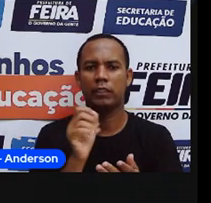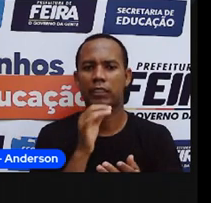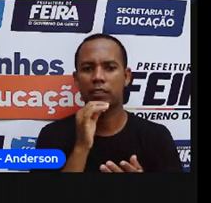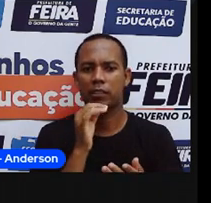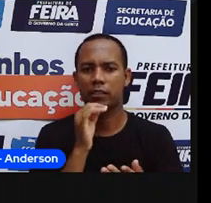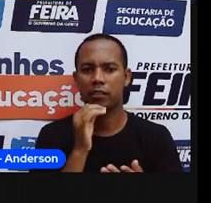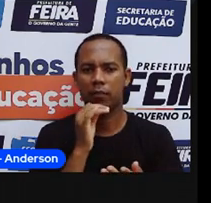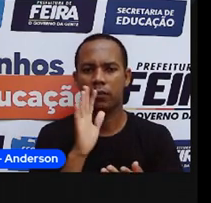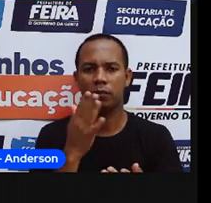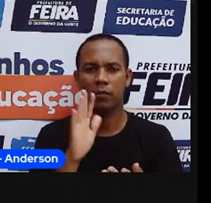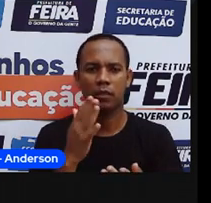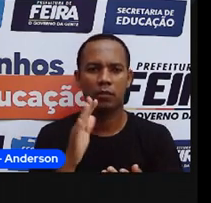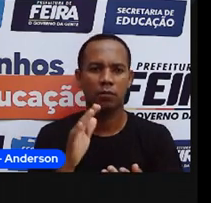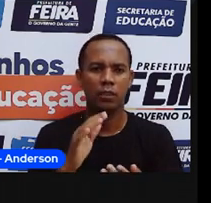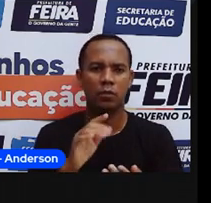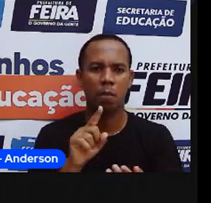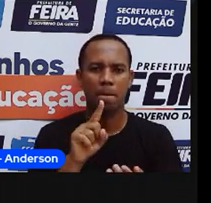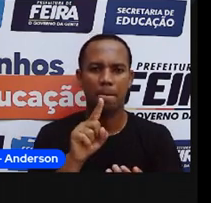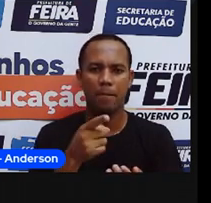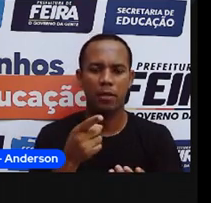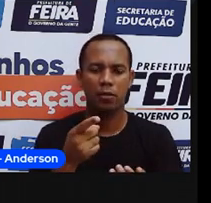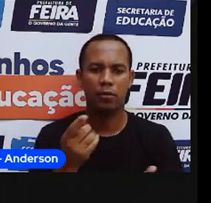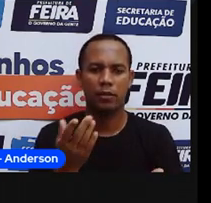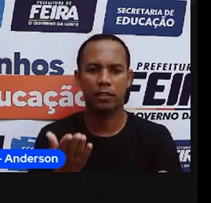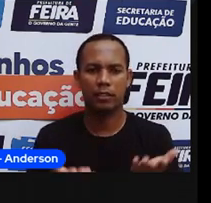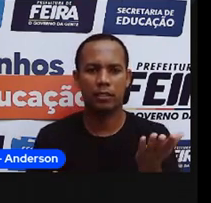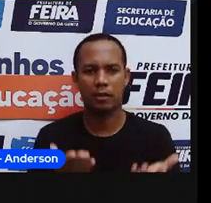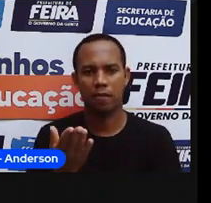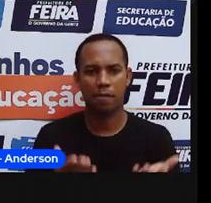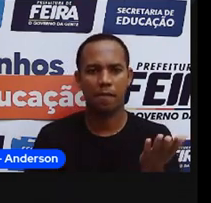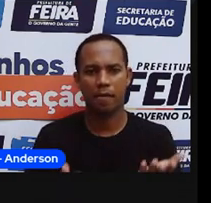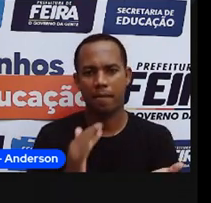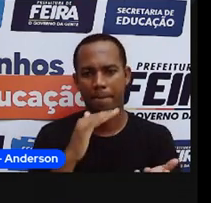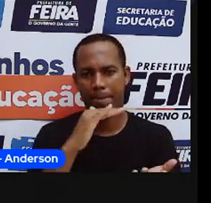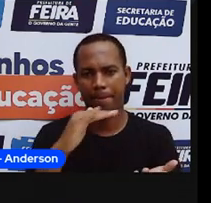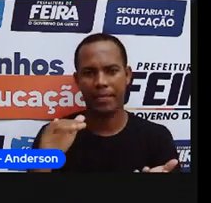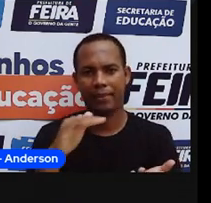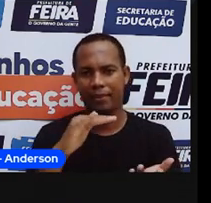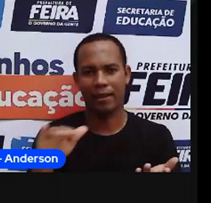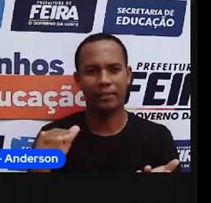gramas? A 1.000 gramas. Qual a metade de 1.000? Você sabe,